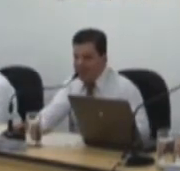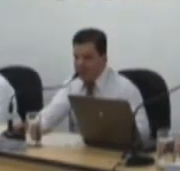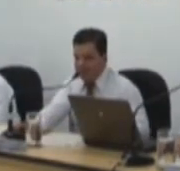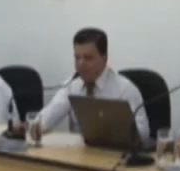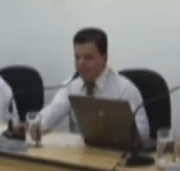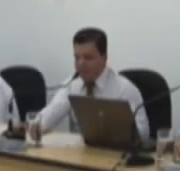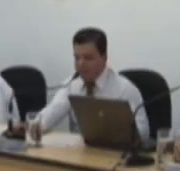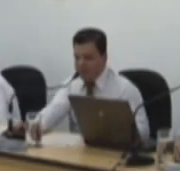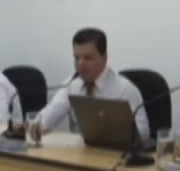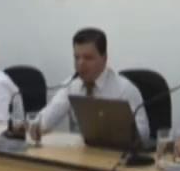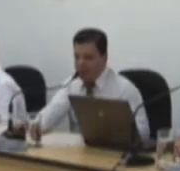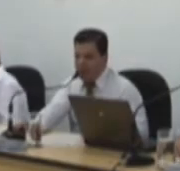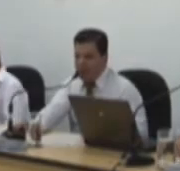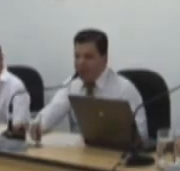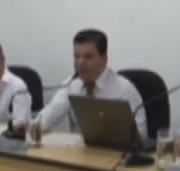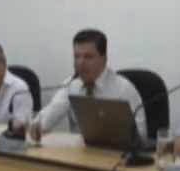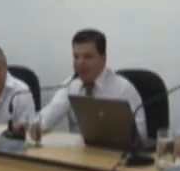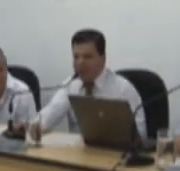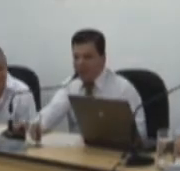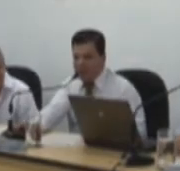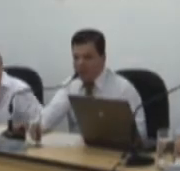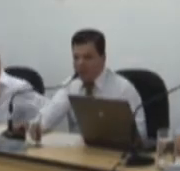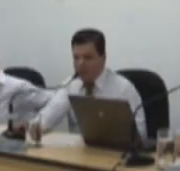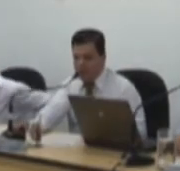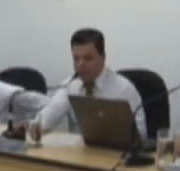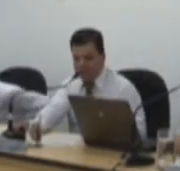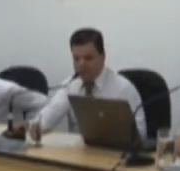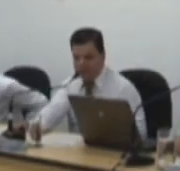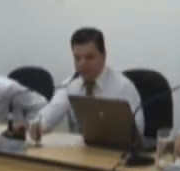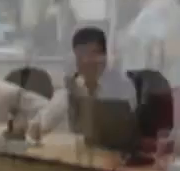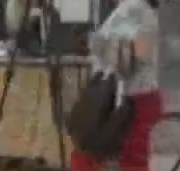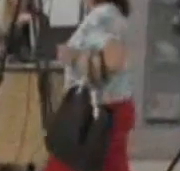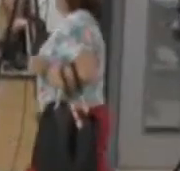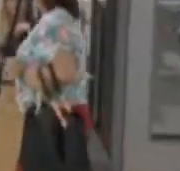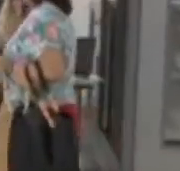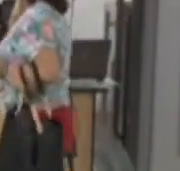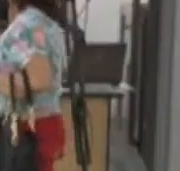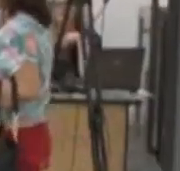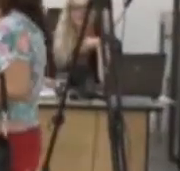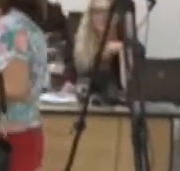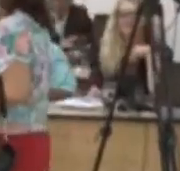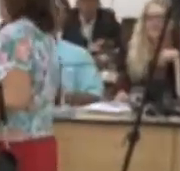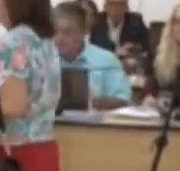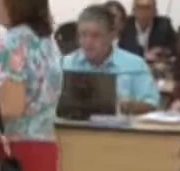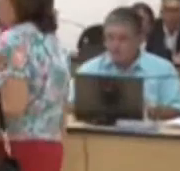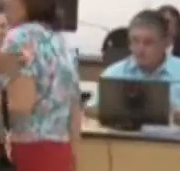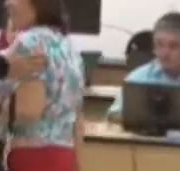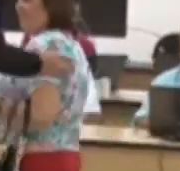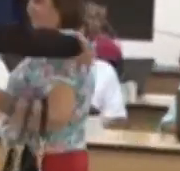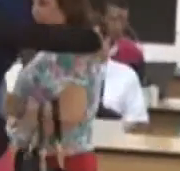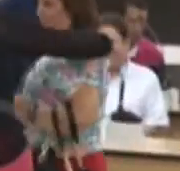Maria Sampaio, a presidente do CEPROSOM.